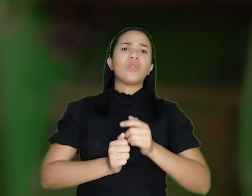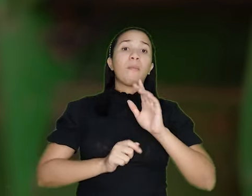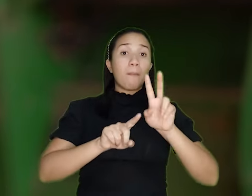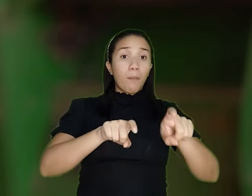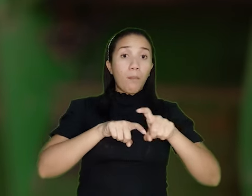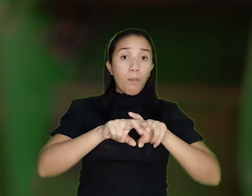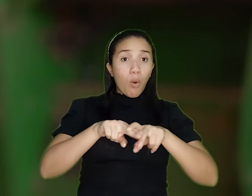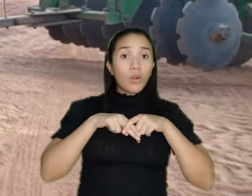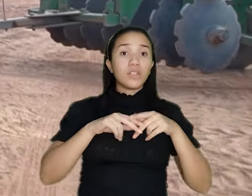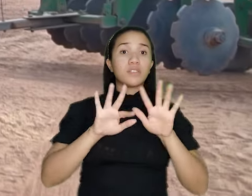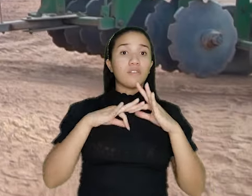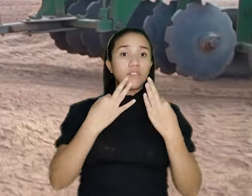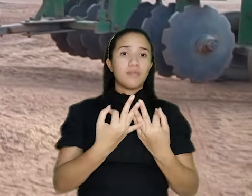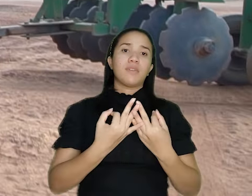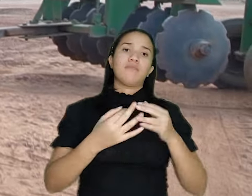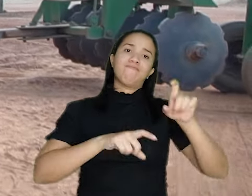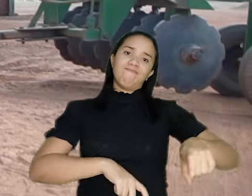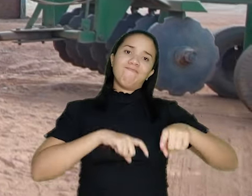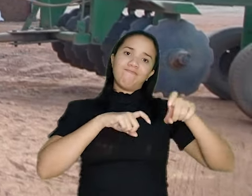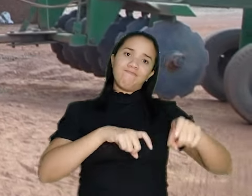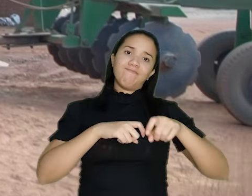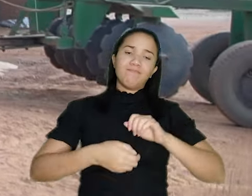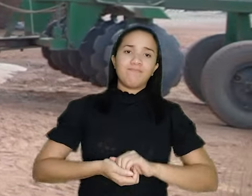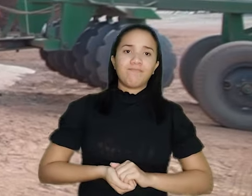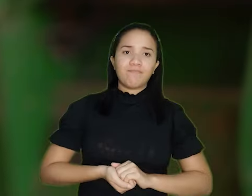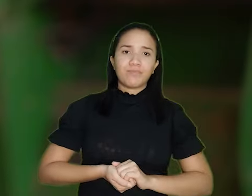é uma fazenda familiar.